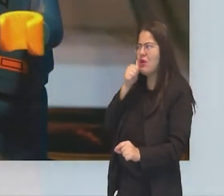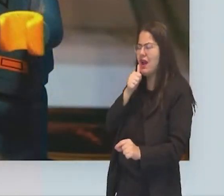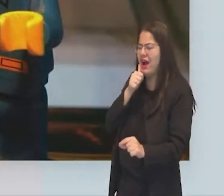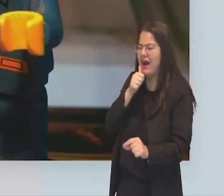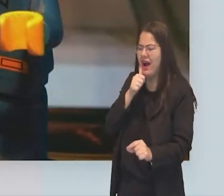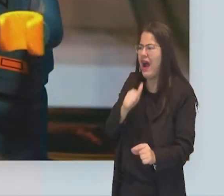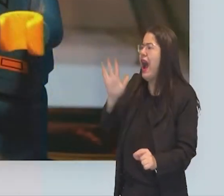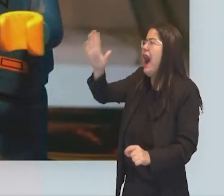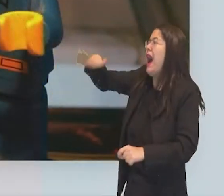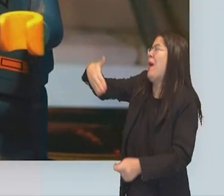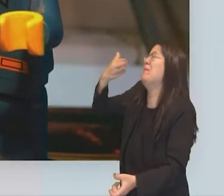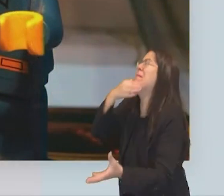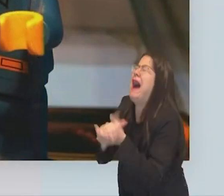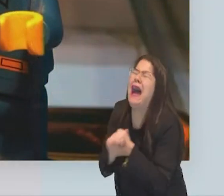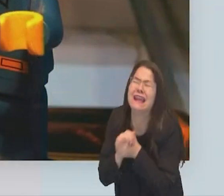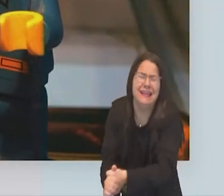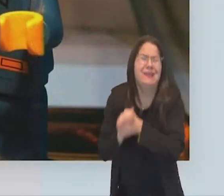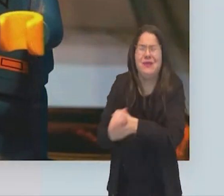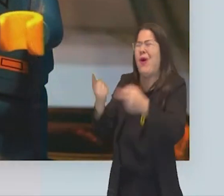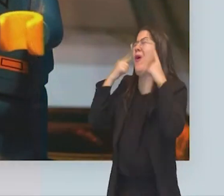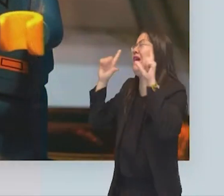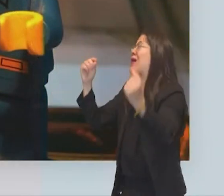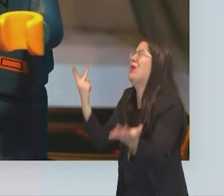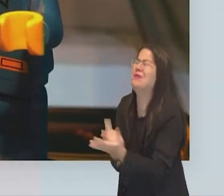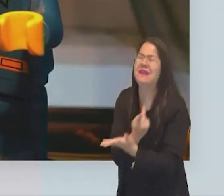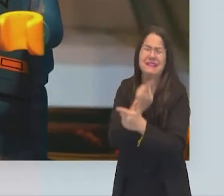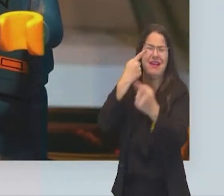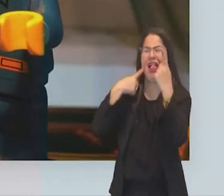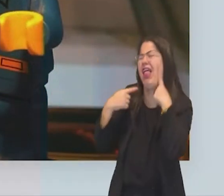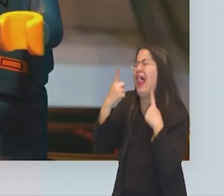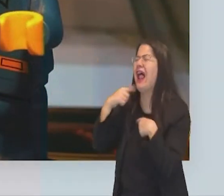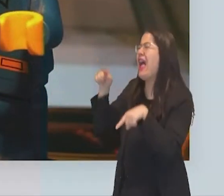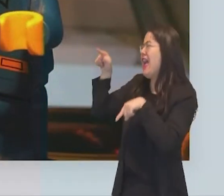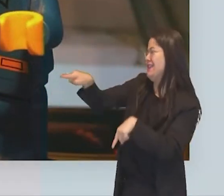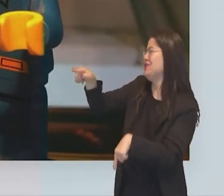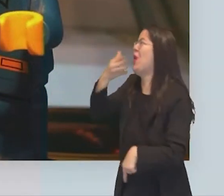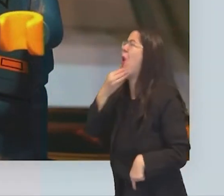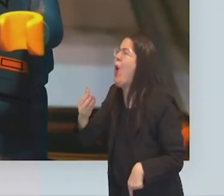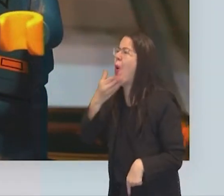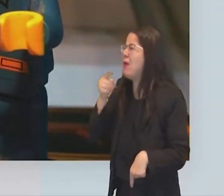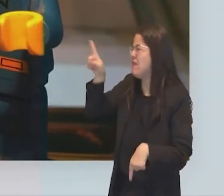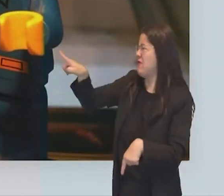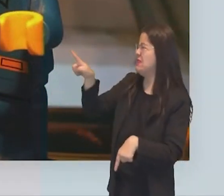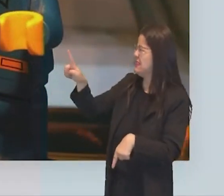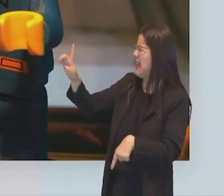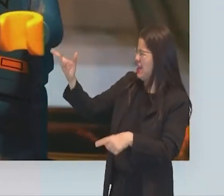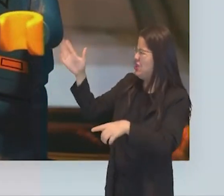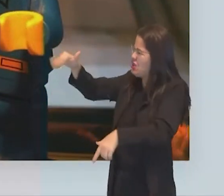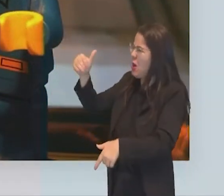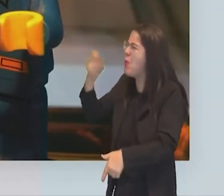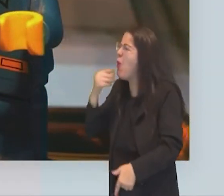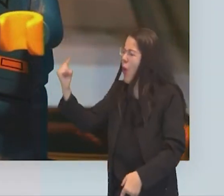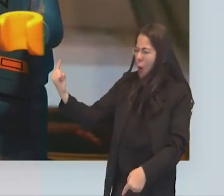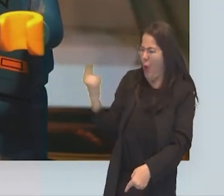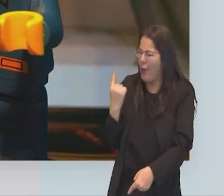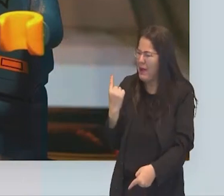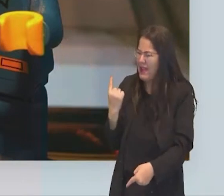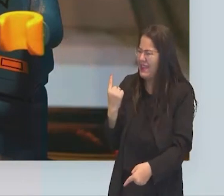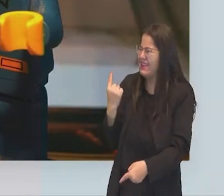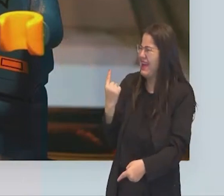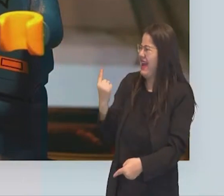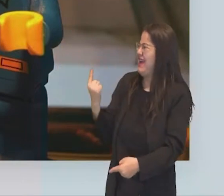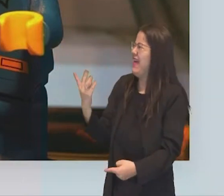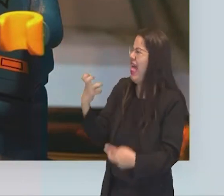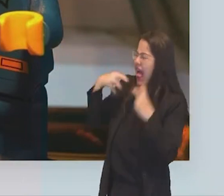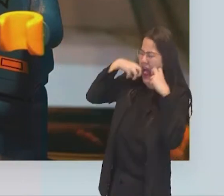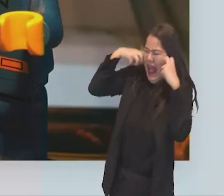chegou, marido, olha só o que aconteceu, esse hebreu que você trouxe para nos envergonhar, para nos